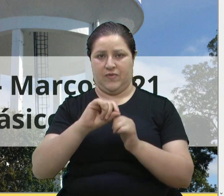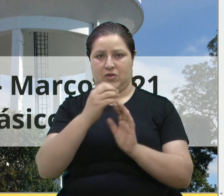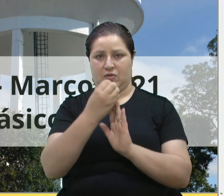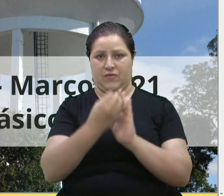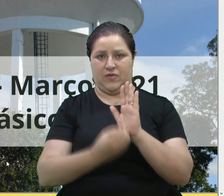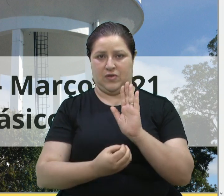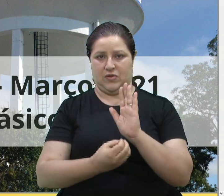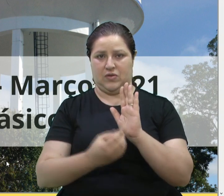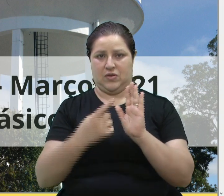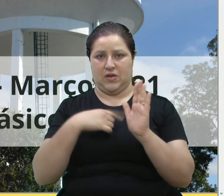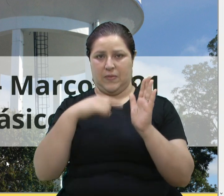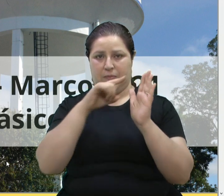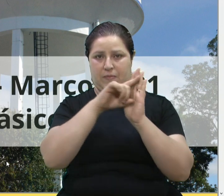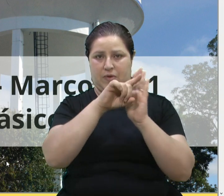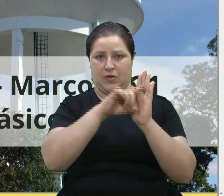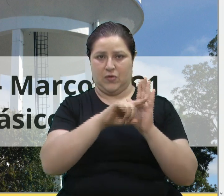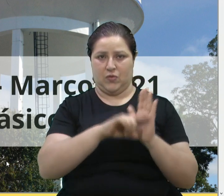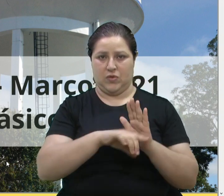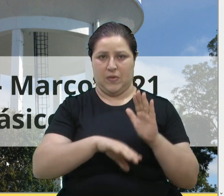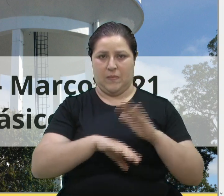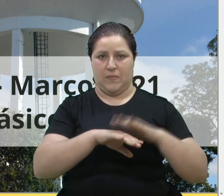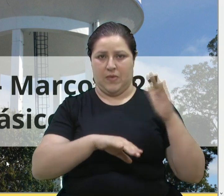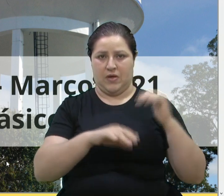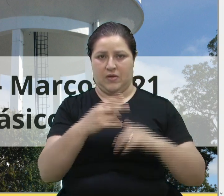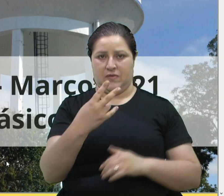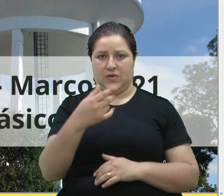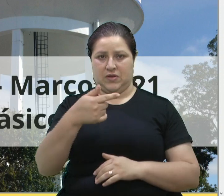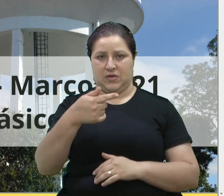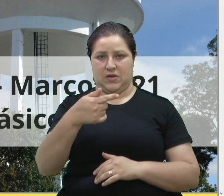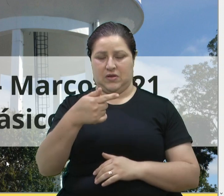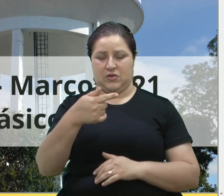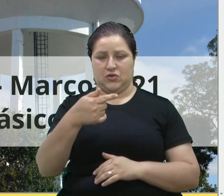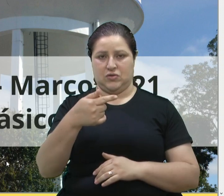27 perguntas, todas respondidas para embasar esse estudo.